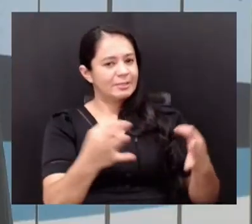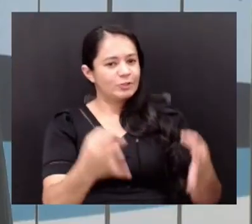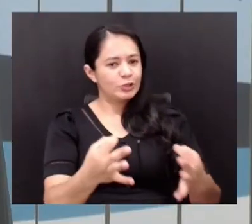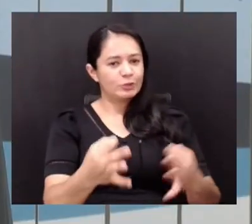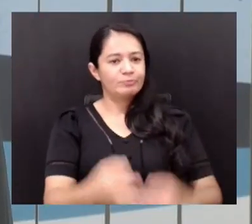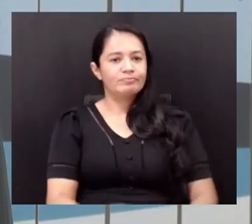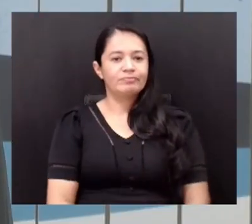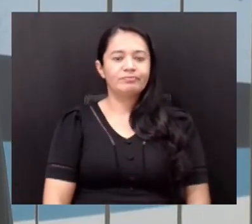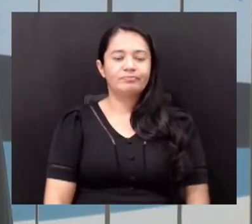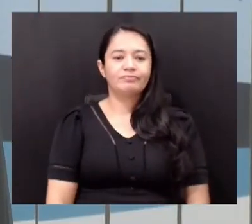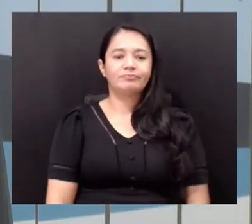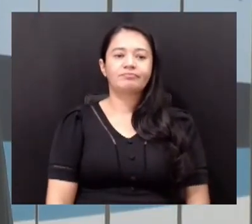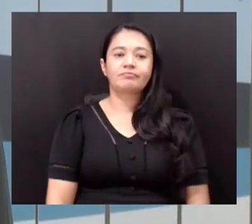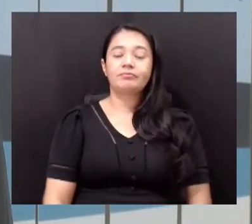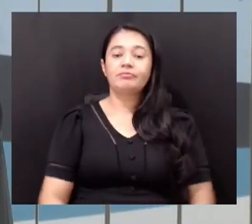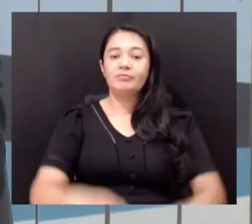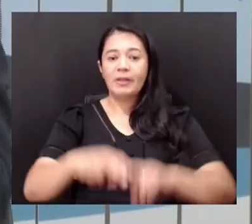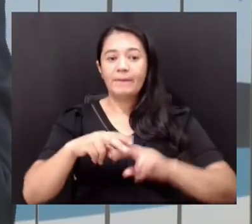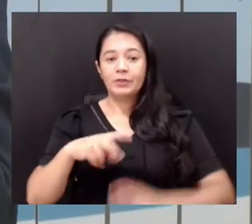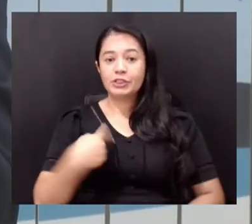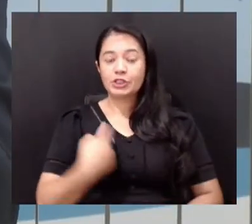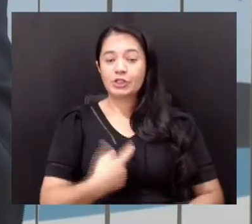gente contextualizar, desde